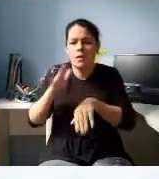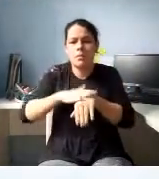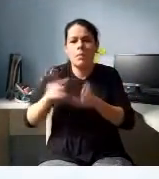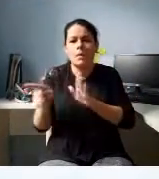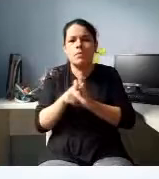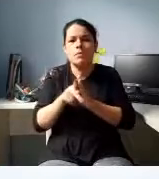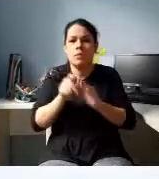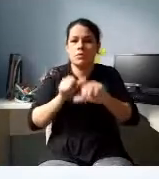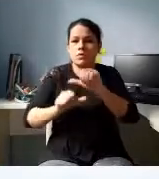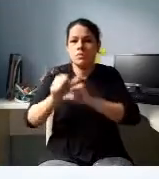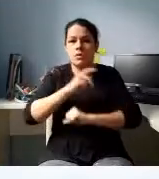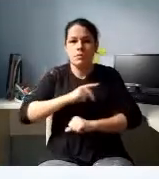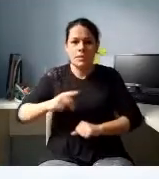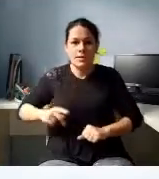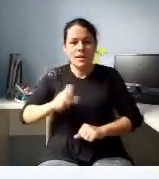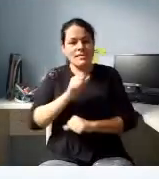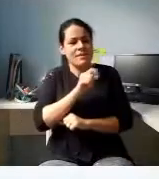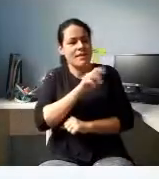Marcos. André.